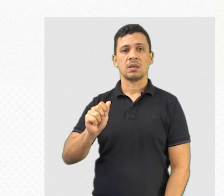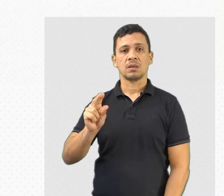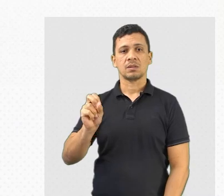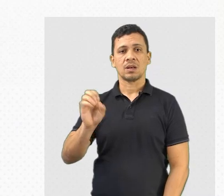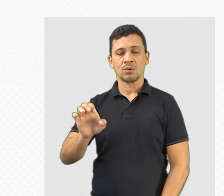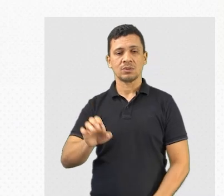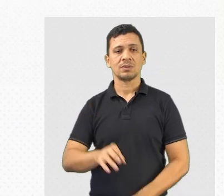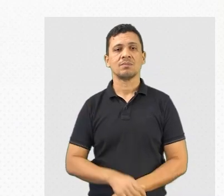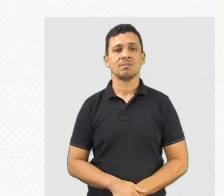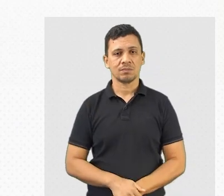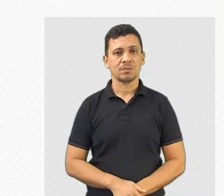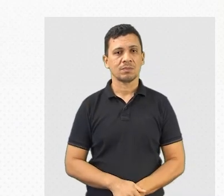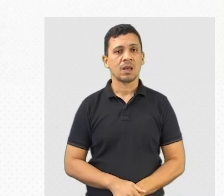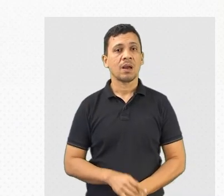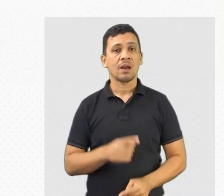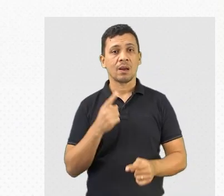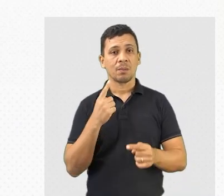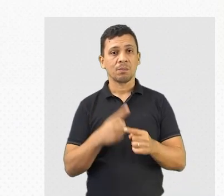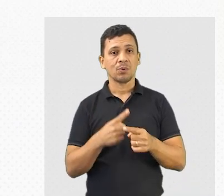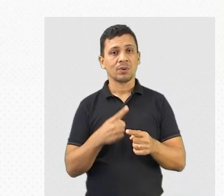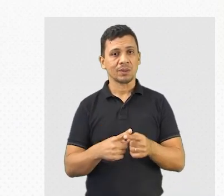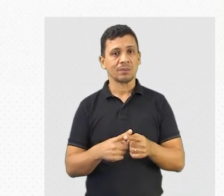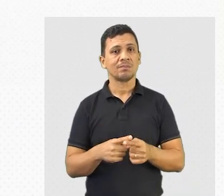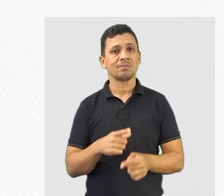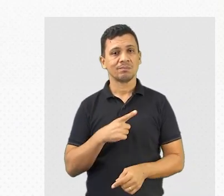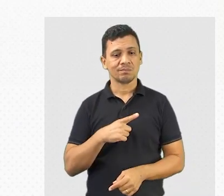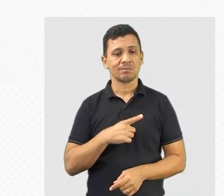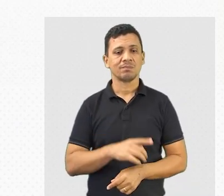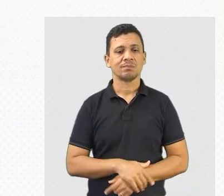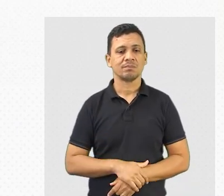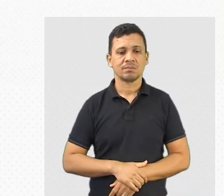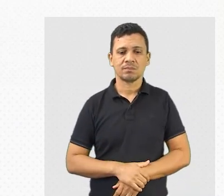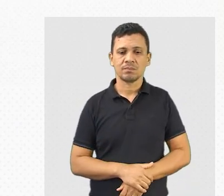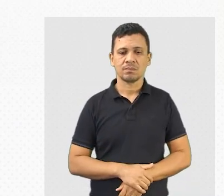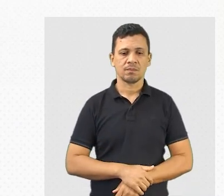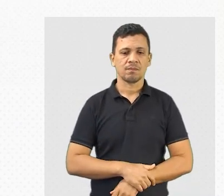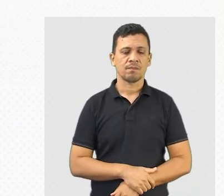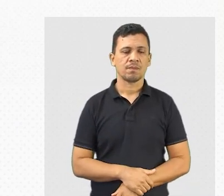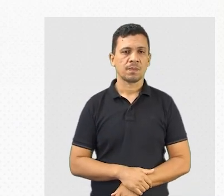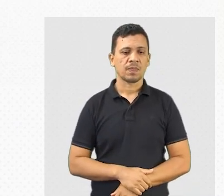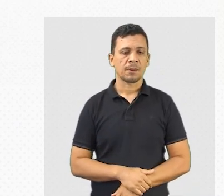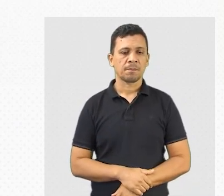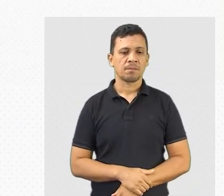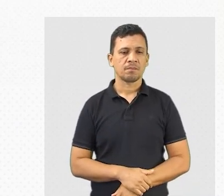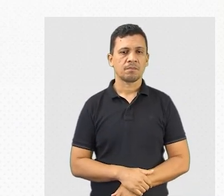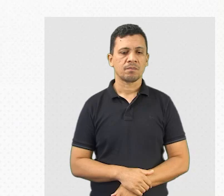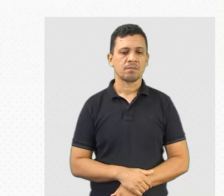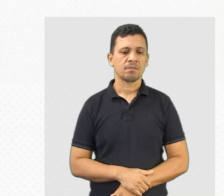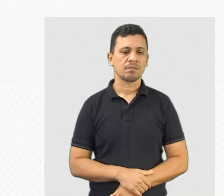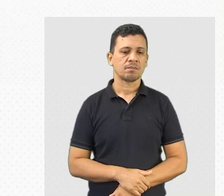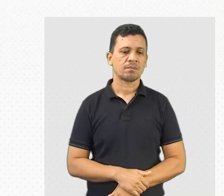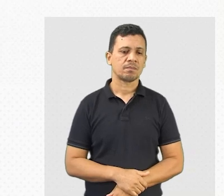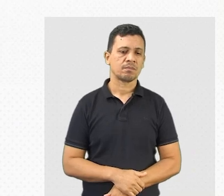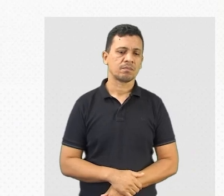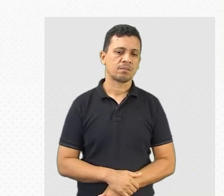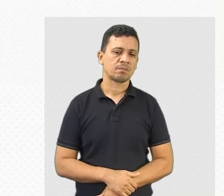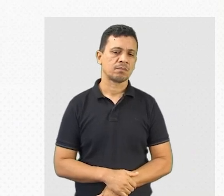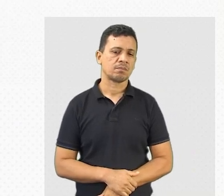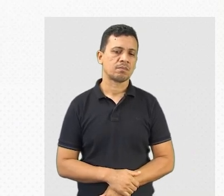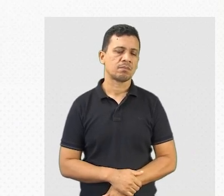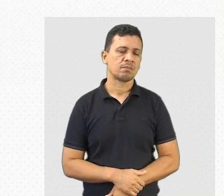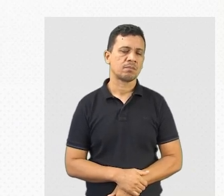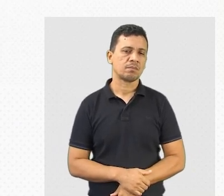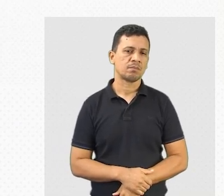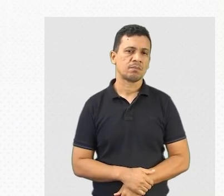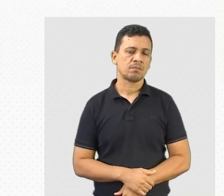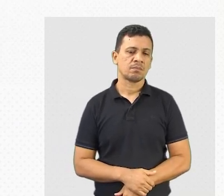ou porque resposta. I like this song because it's emotional. I love pop music because it